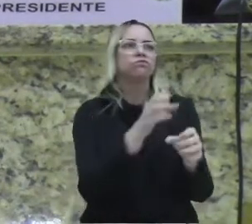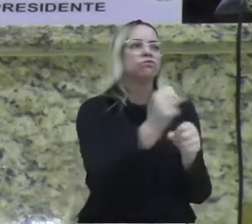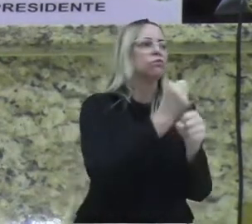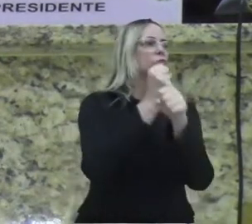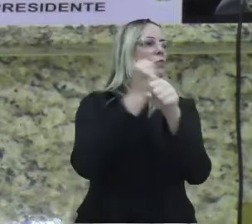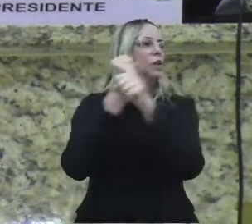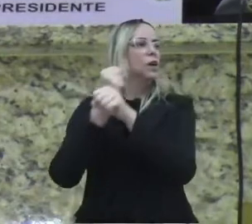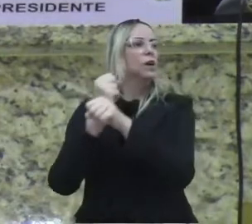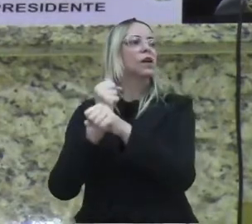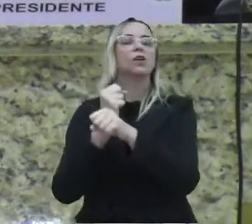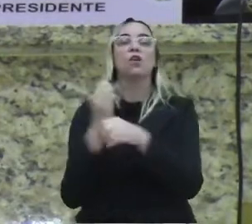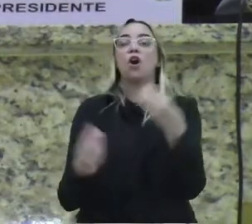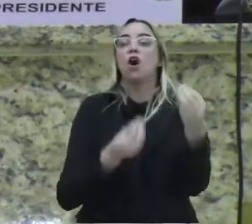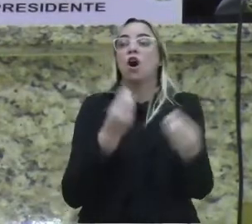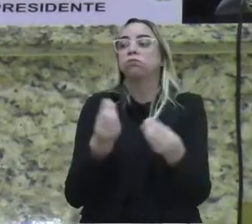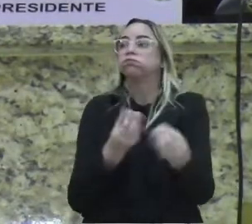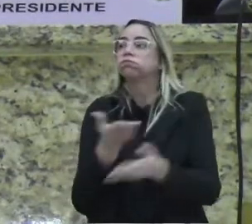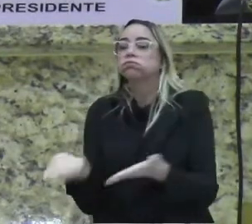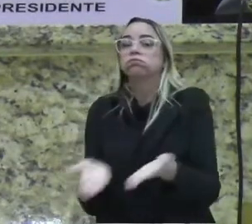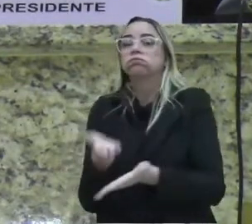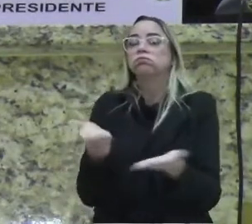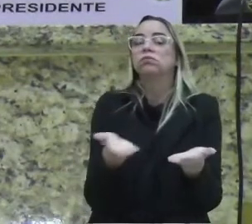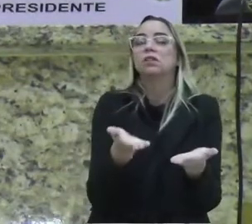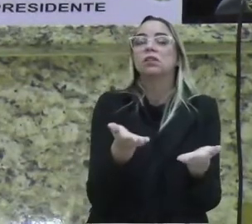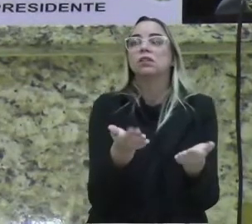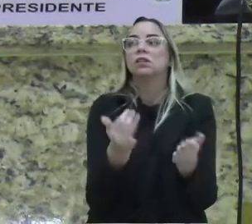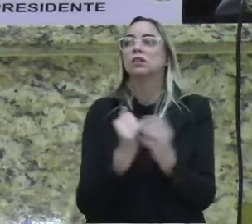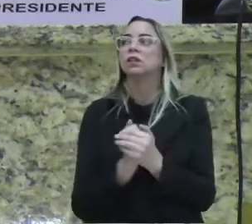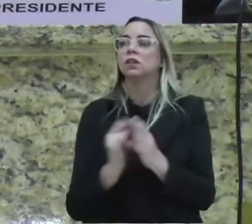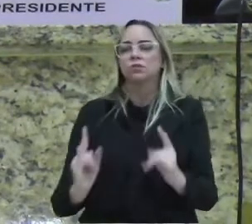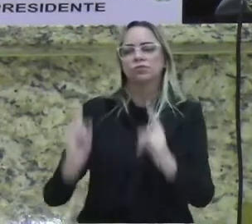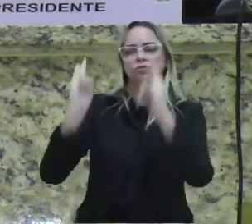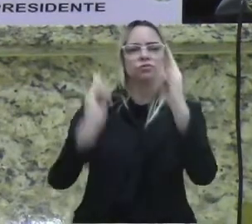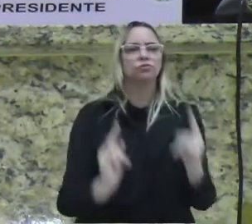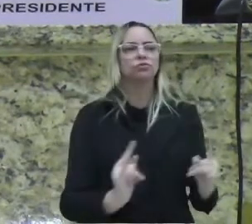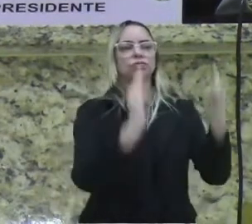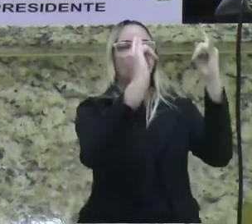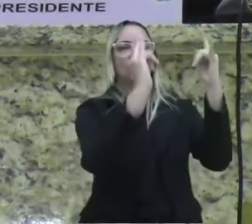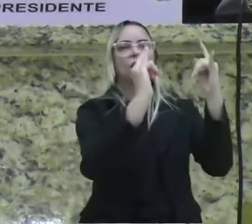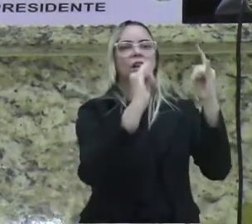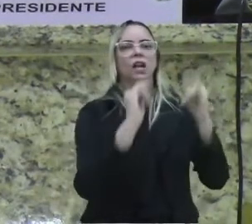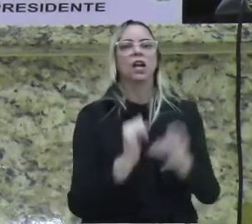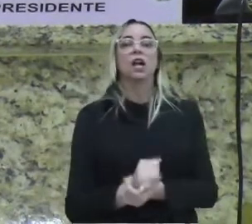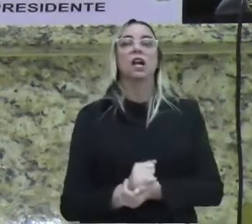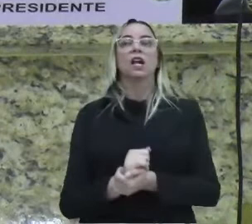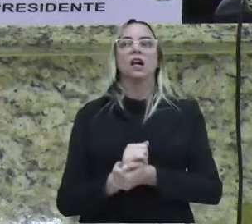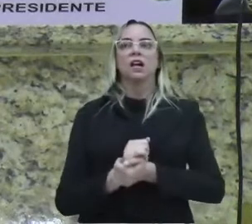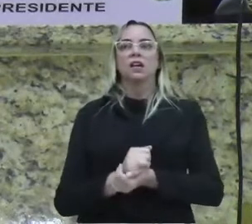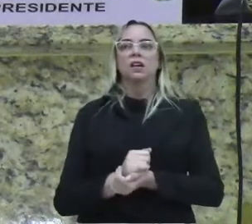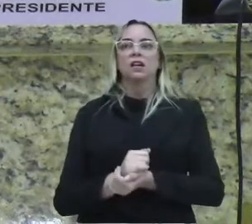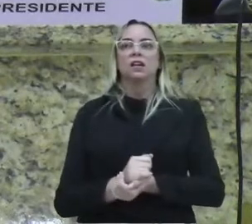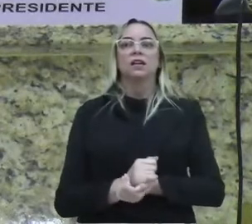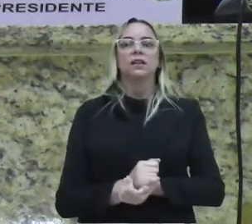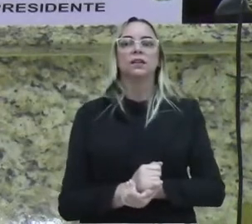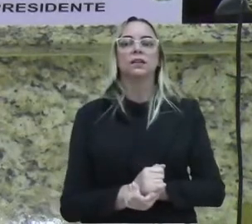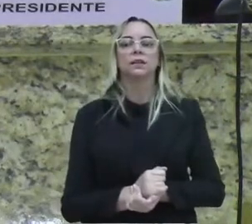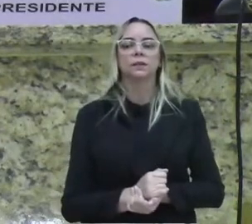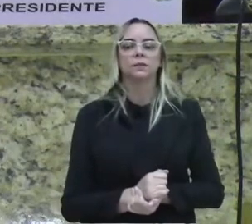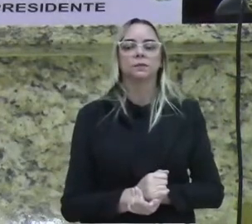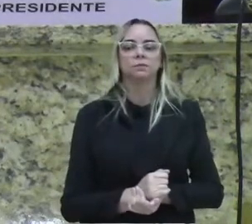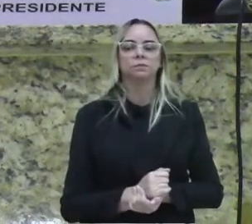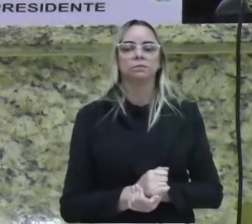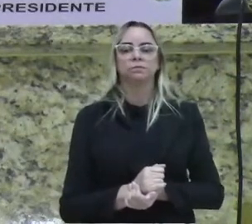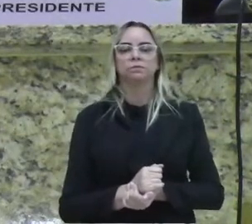manutenções das escolas, algumas de estrutura realmente, de engenharia, de como foi feita e que agora a gente